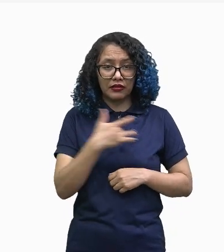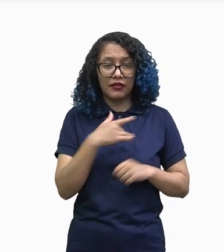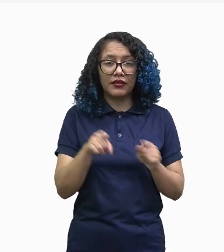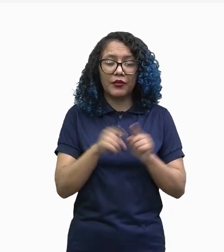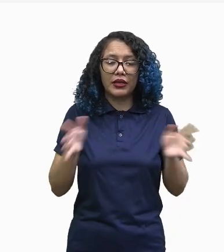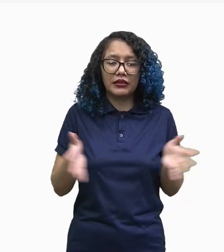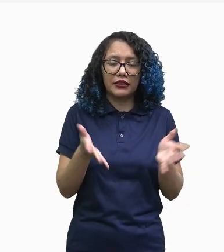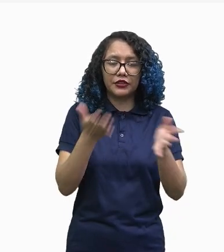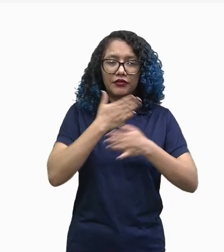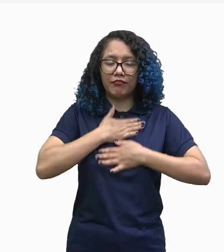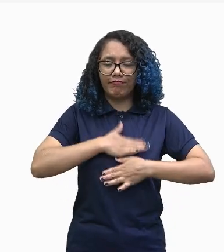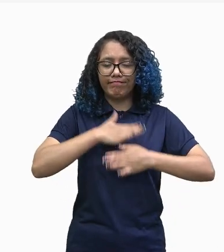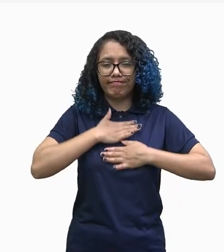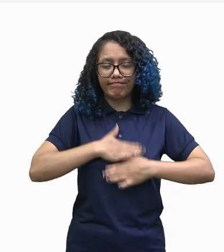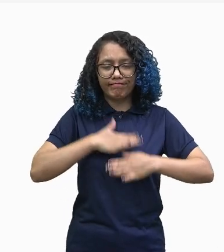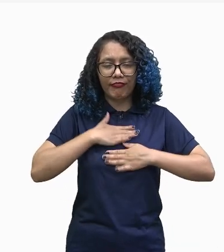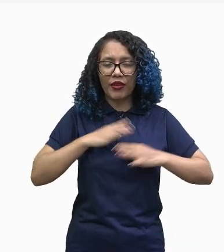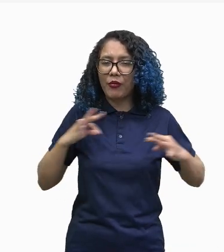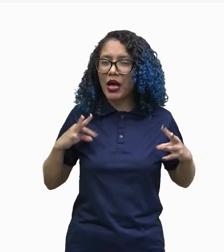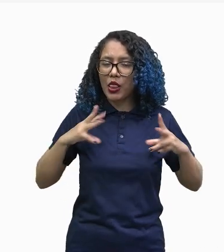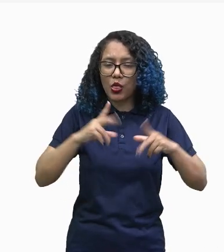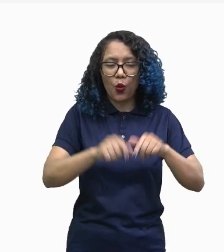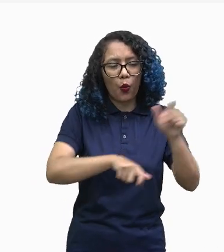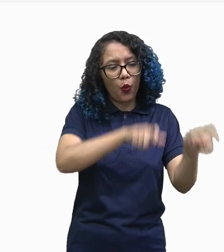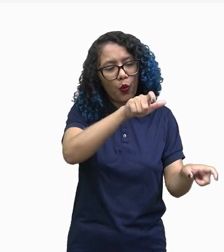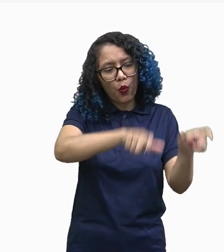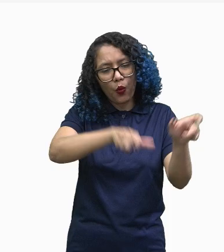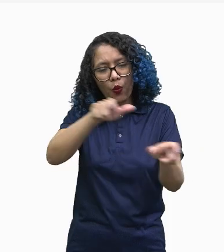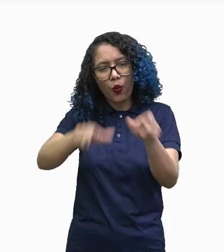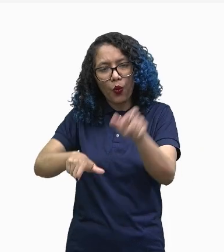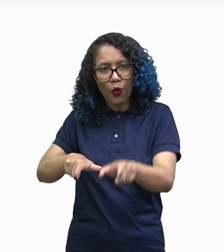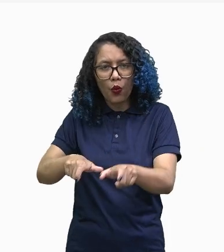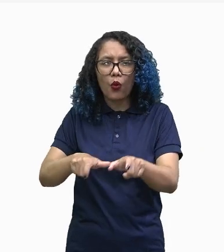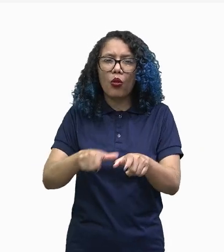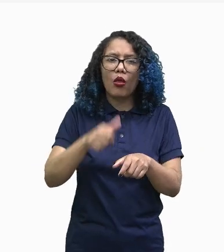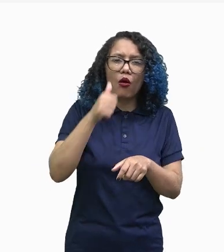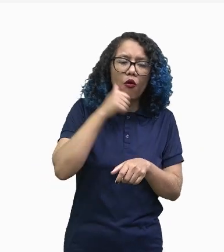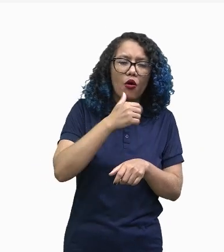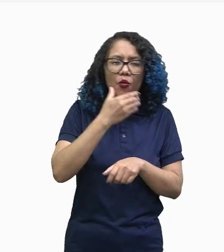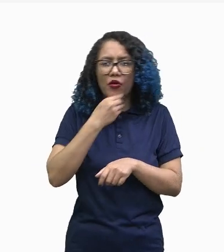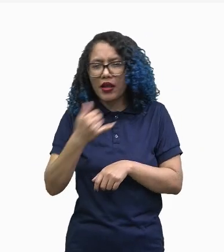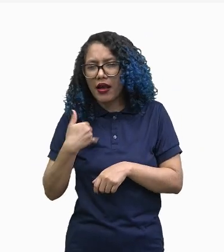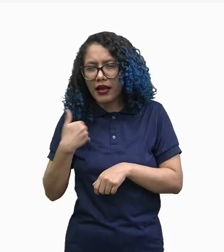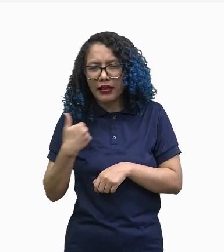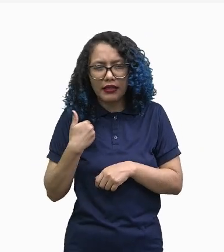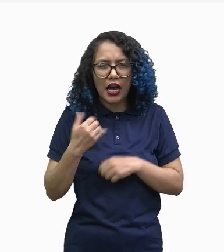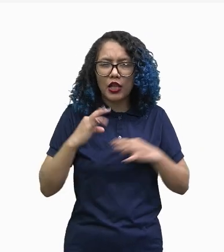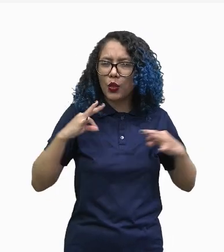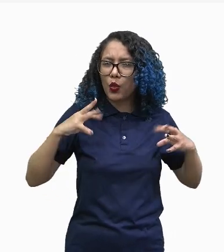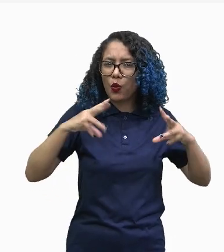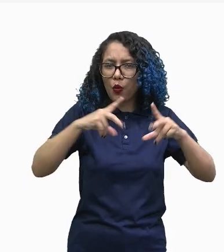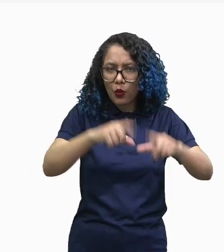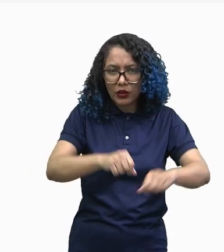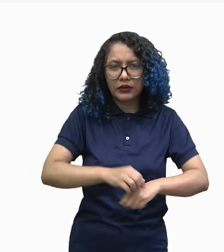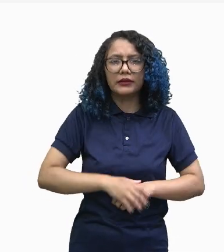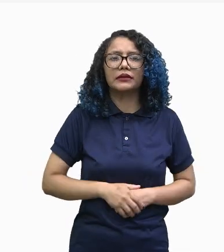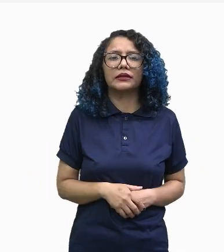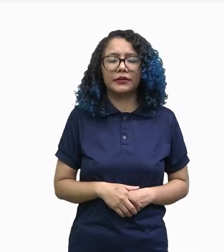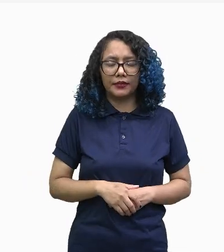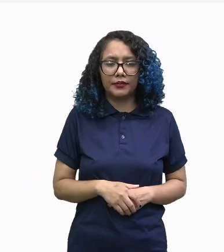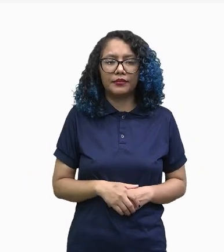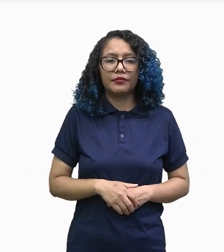promover o bem-estar para todos e todas. Isso. Em todas as idades. E o 15, Risolda? Olha só,